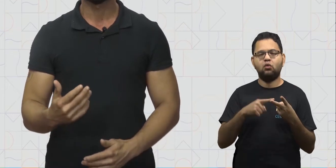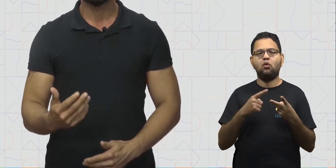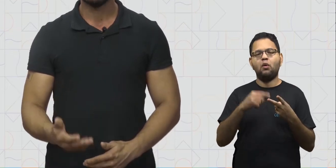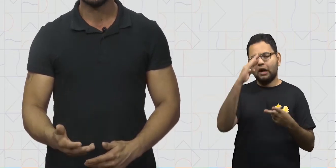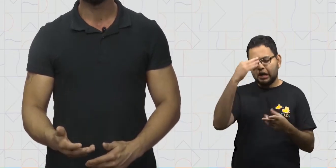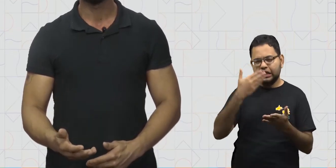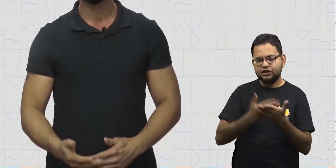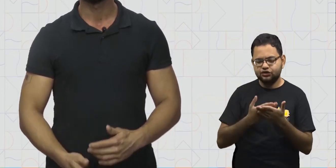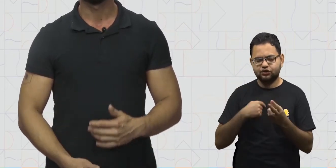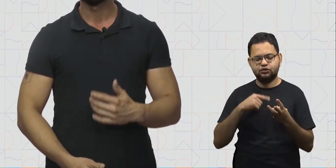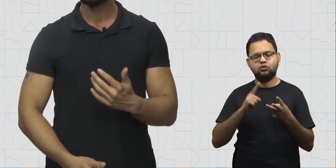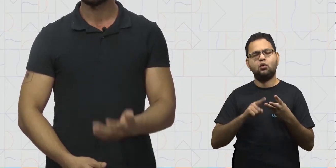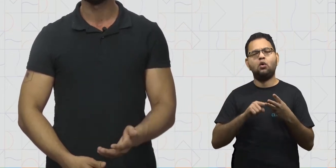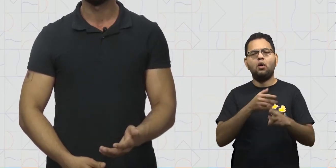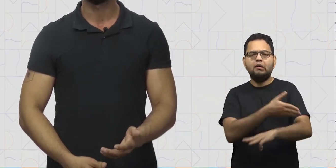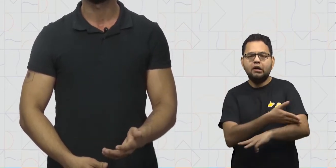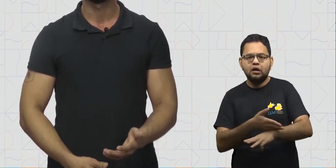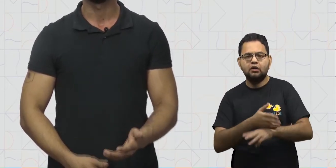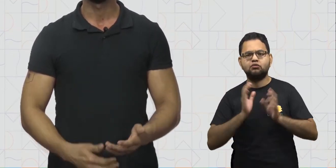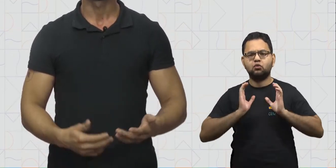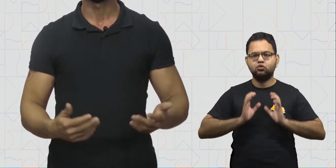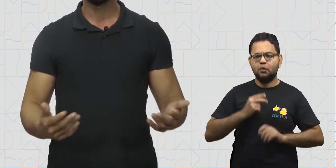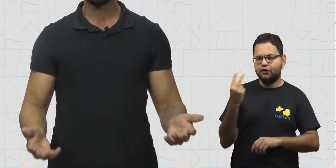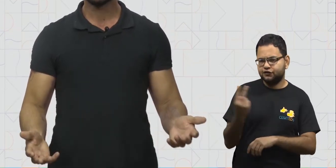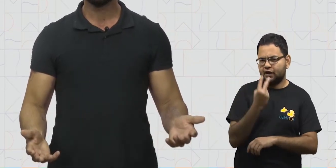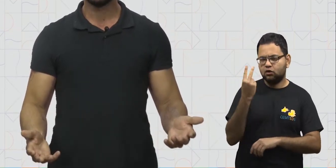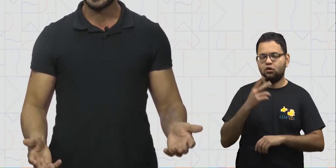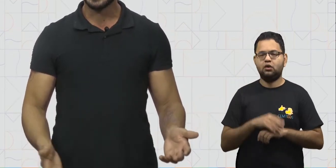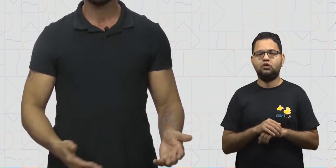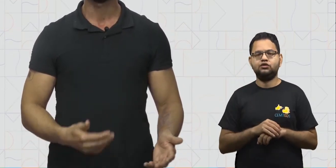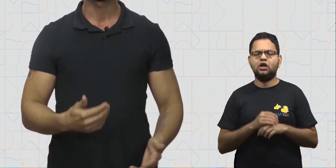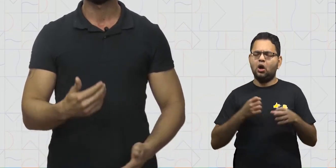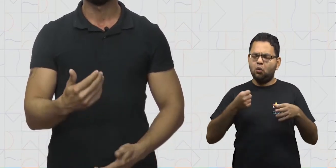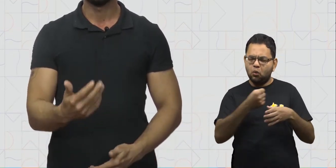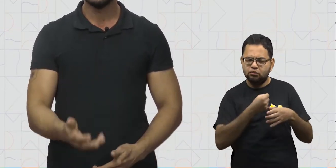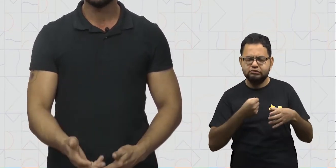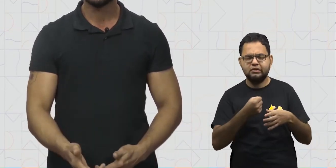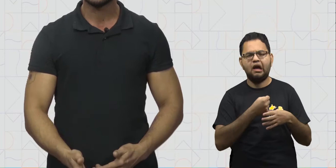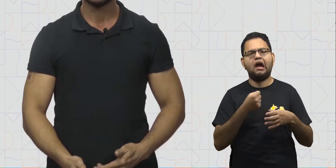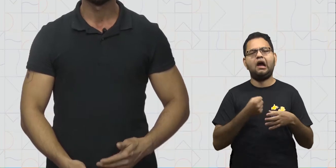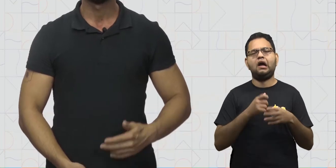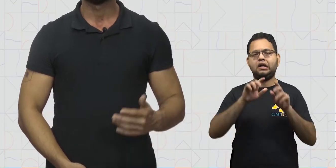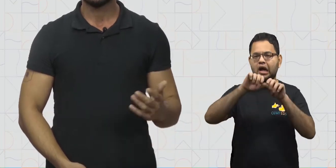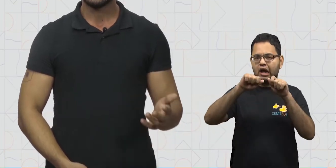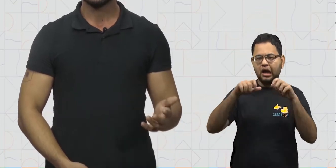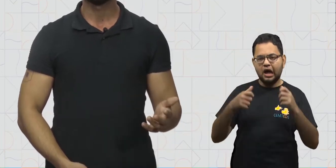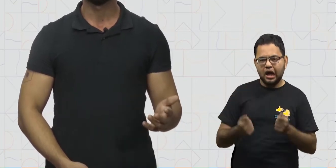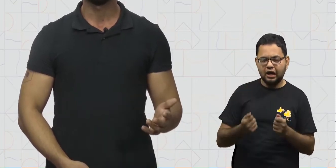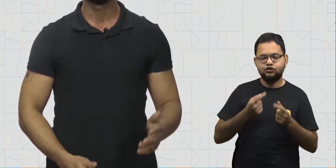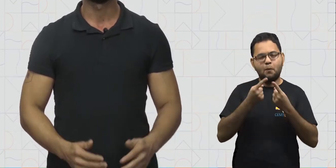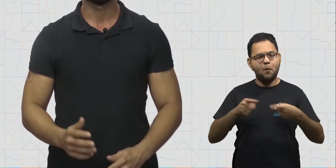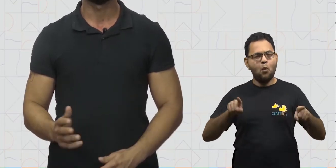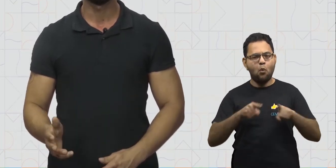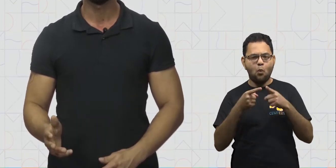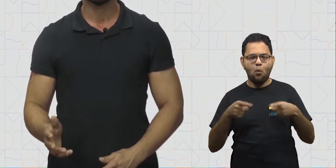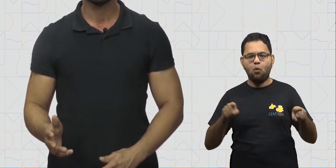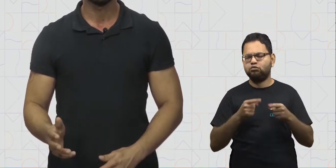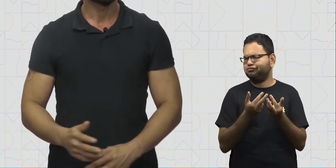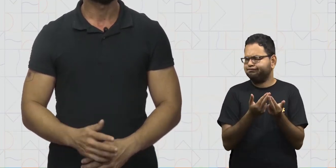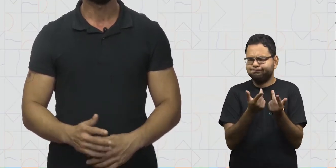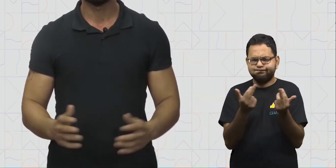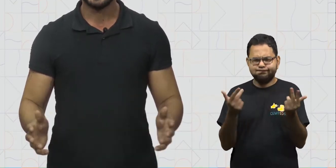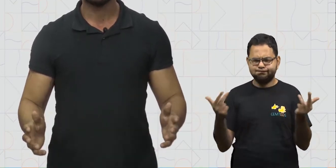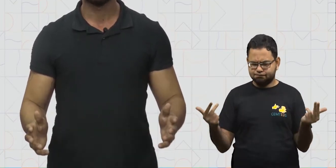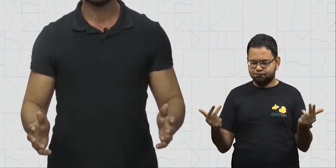dos comportamentos, dos valores, por meio da culinária, da política, da arte, da